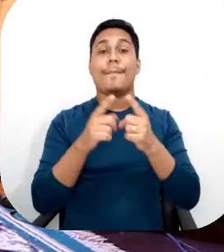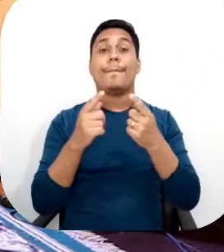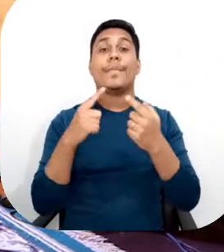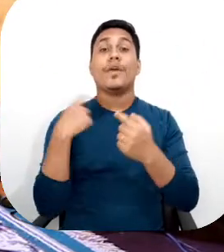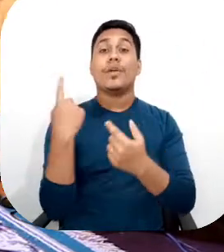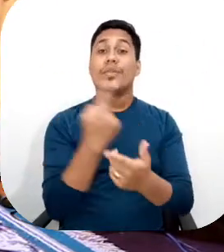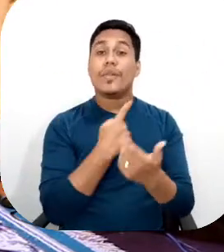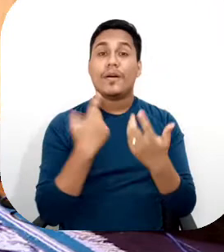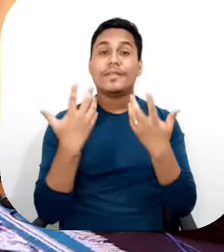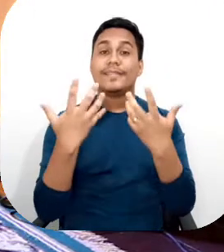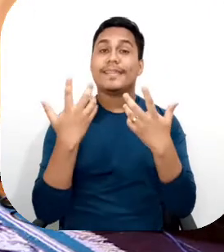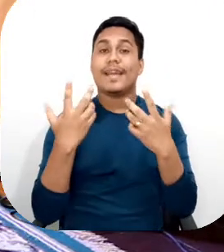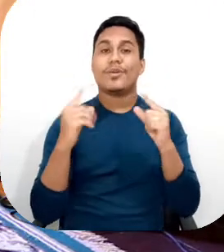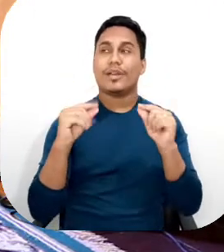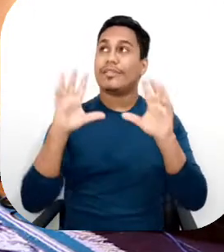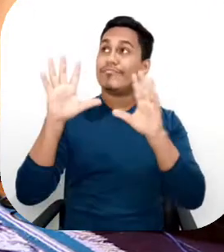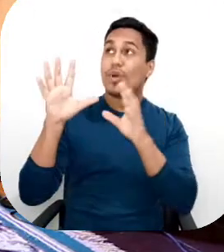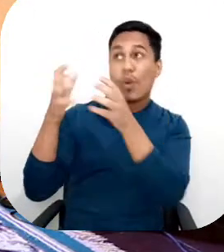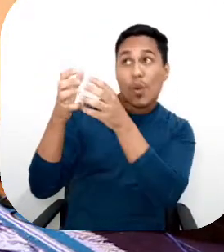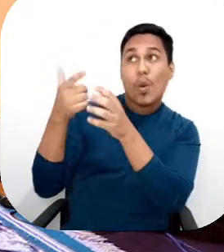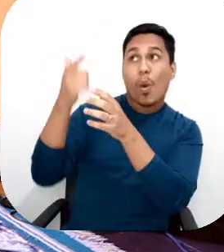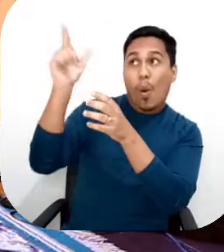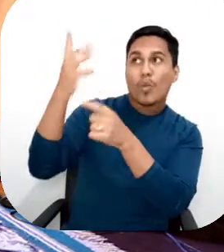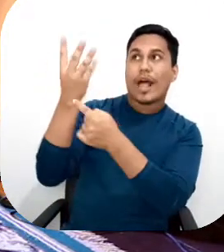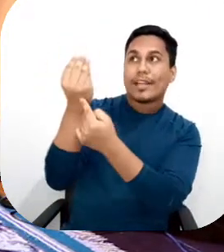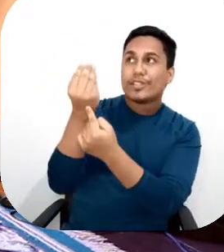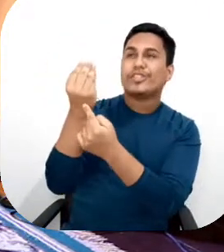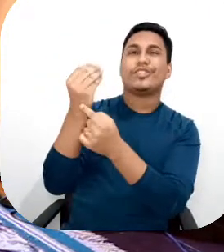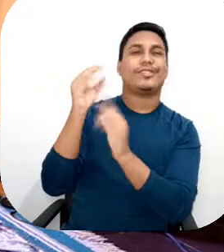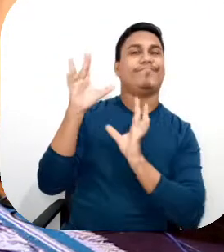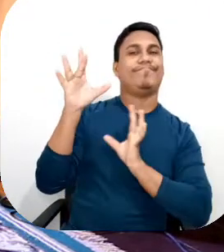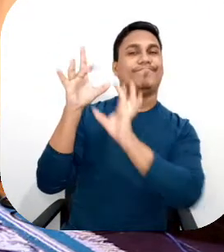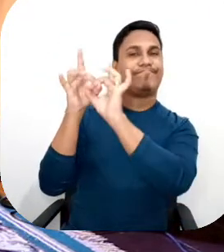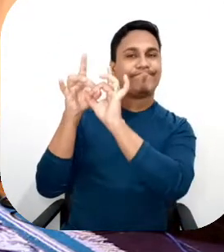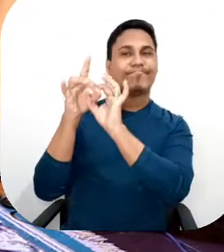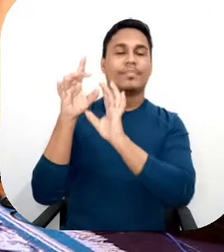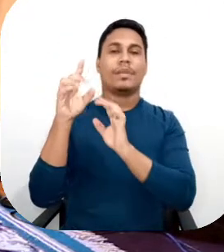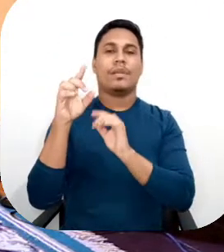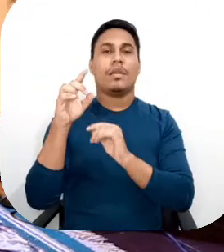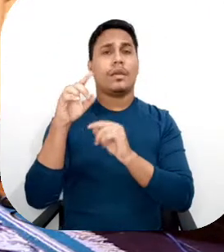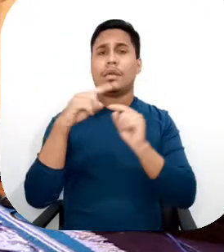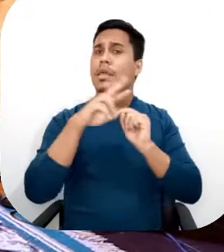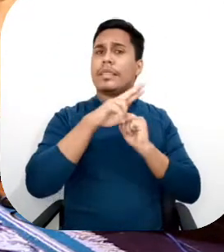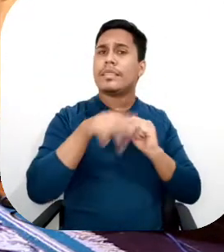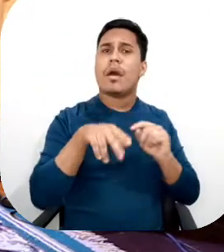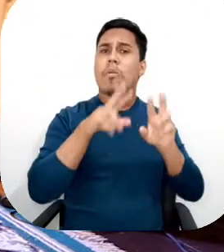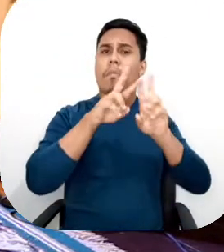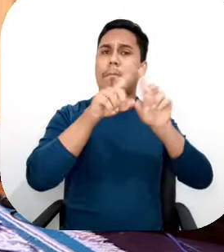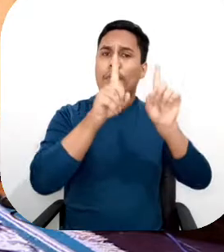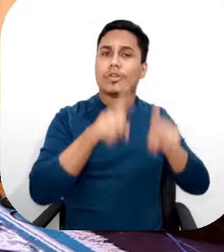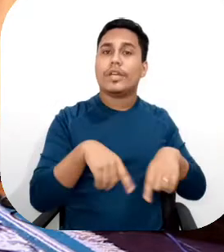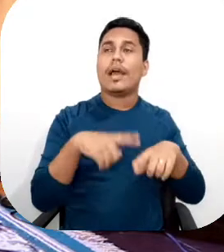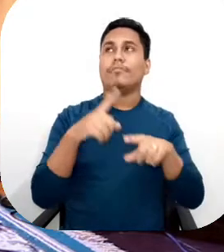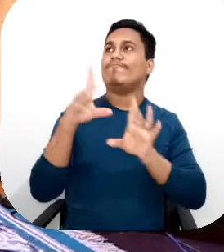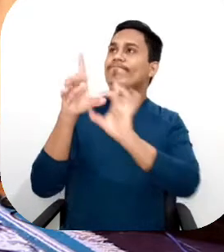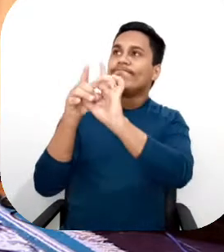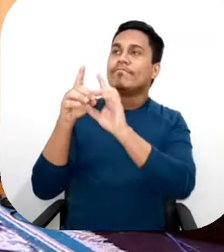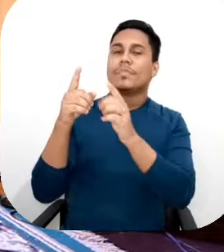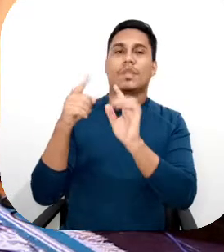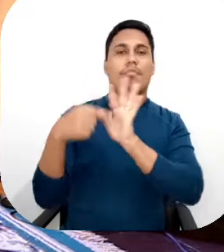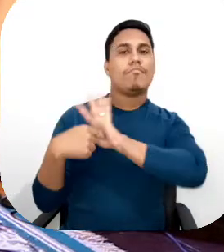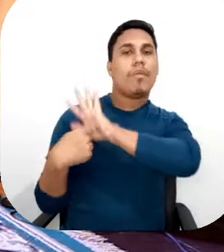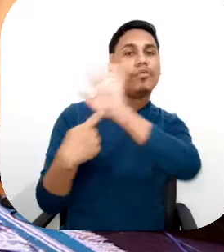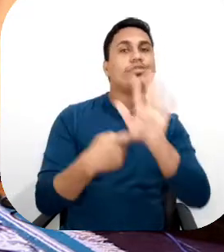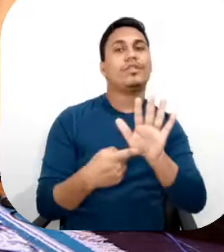Era Fortal, de sempre estar citando os outros artistas que fazem parte, não só do projeto em si, mas da ideia que a gente quer